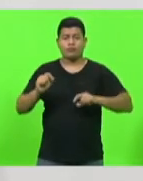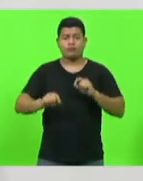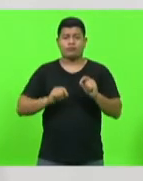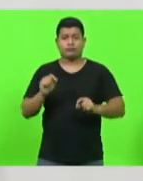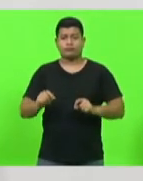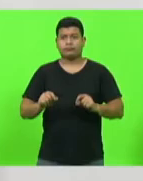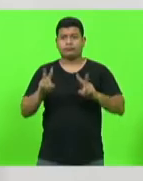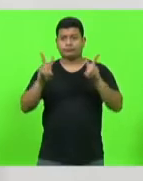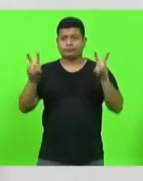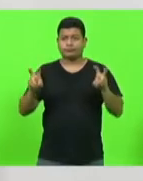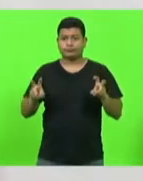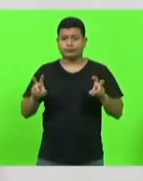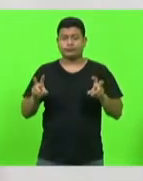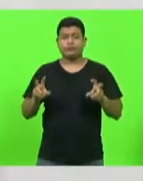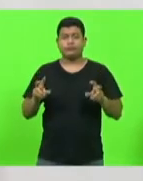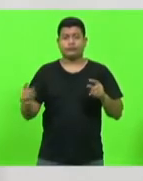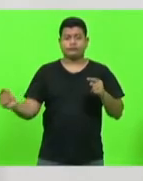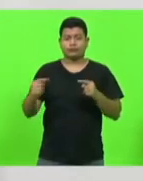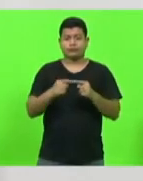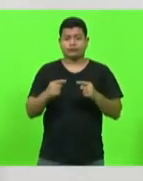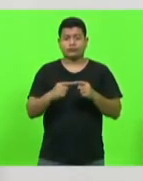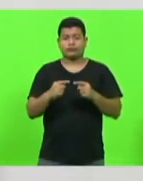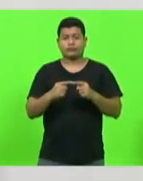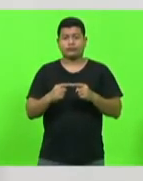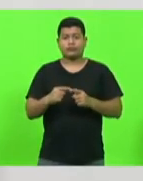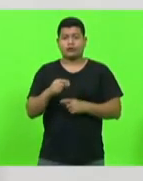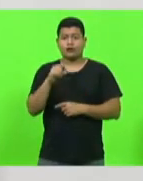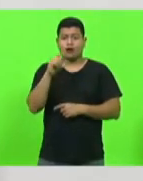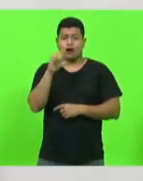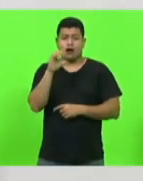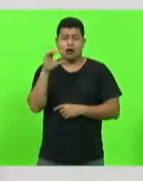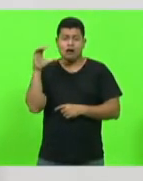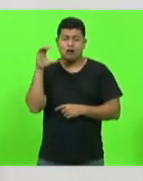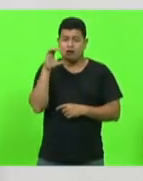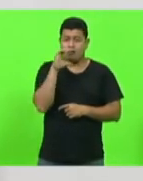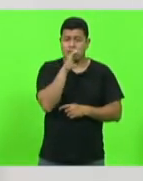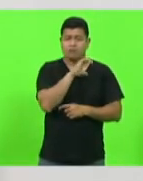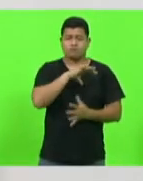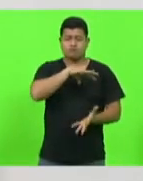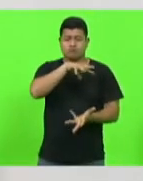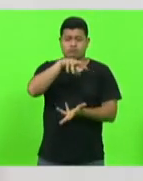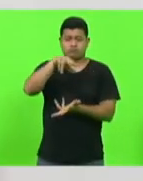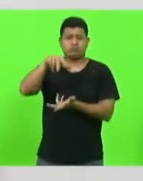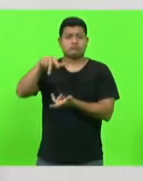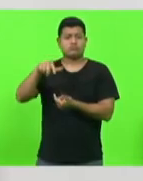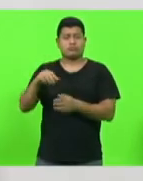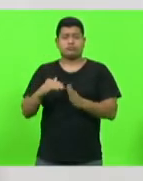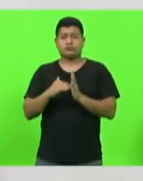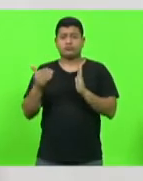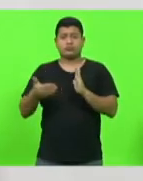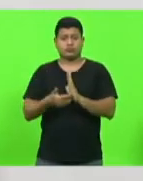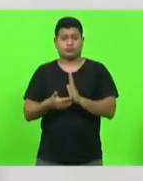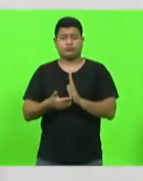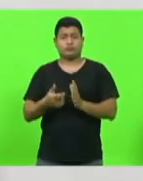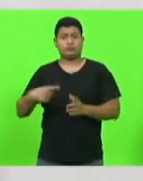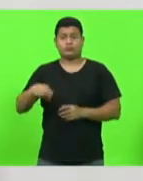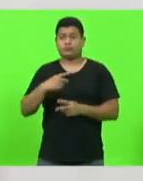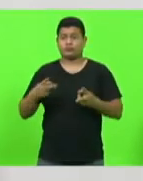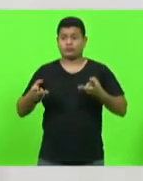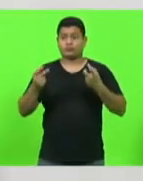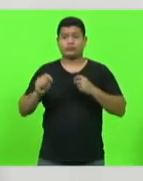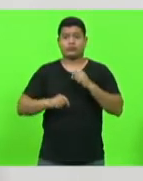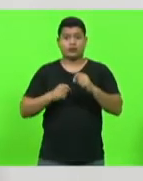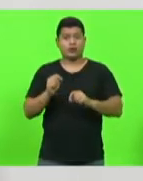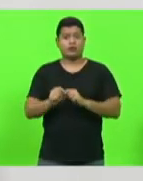o aquecimento global. E nós percebemos que a cada ano que passa,